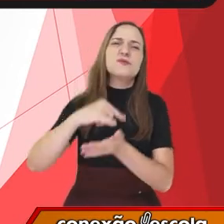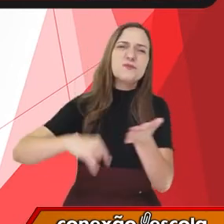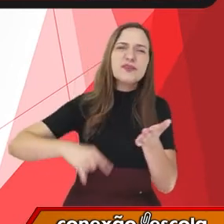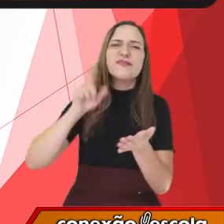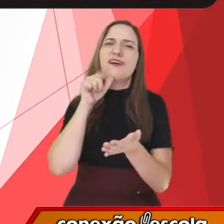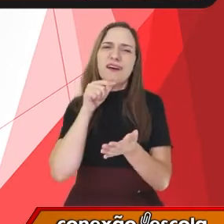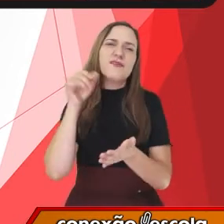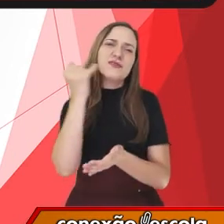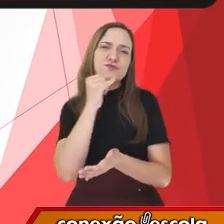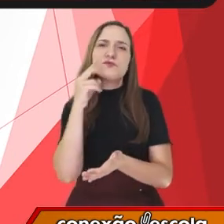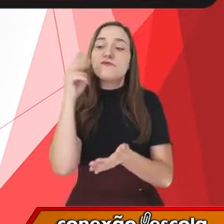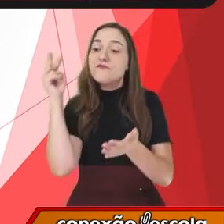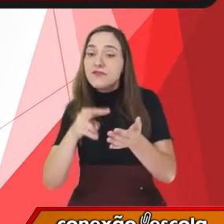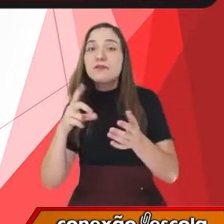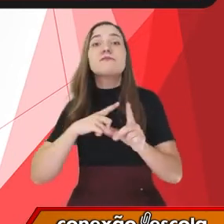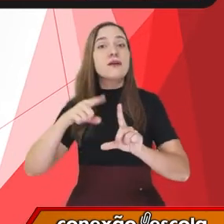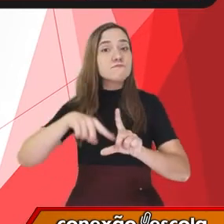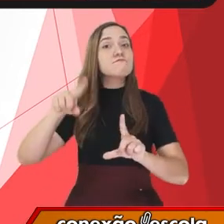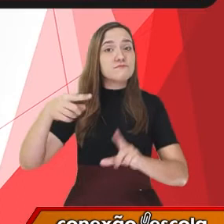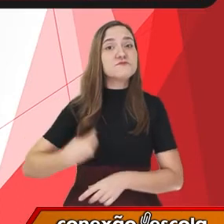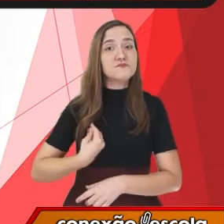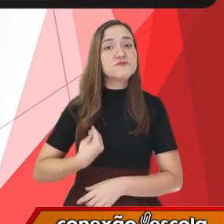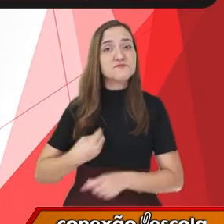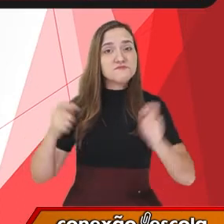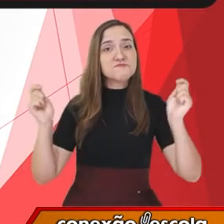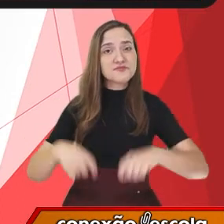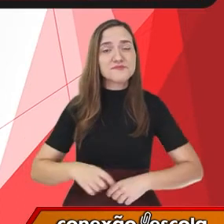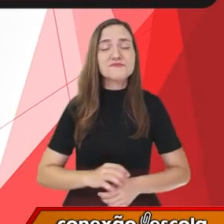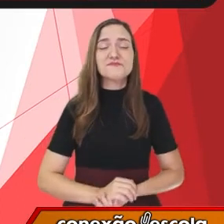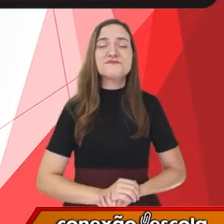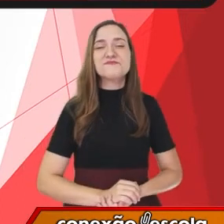e verifique os gráficos presentes.